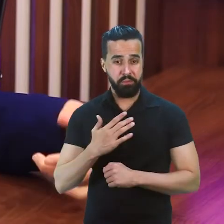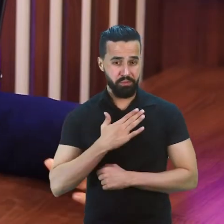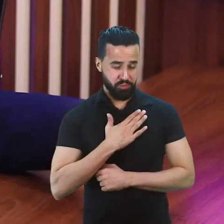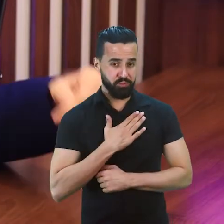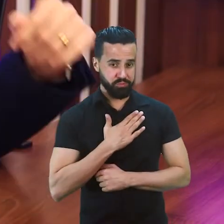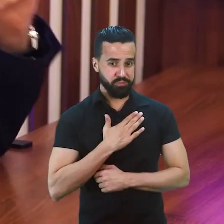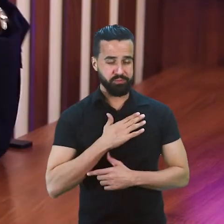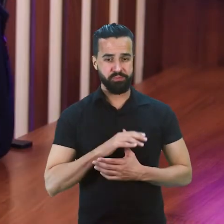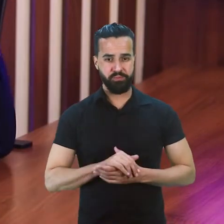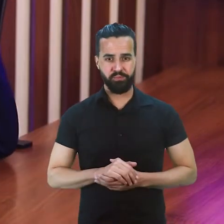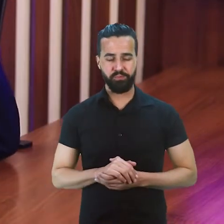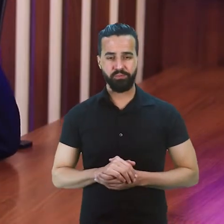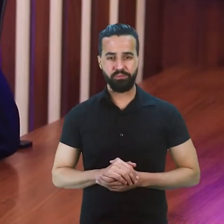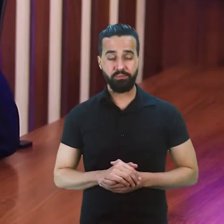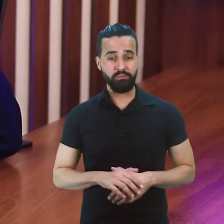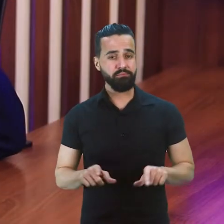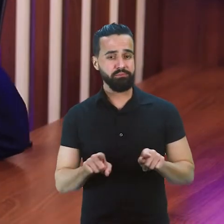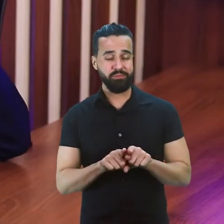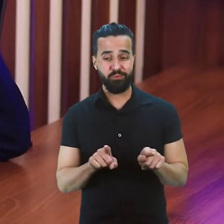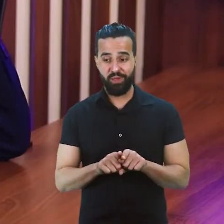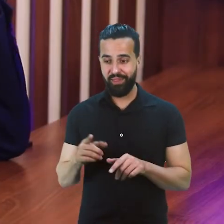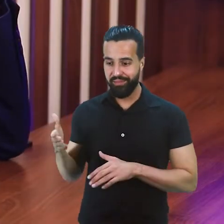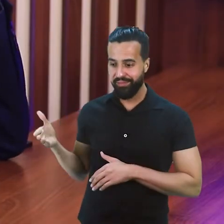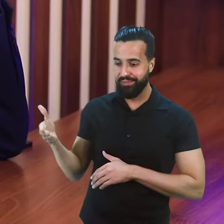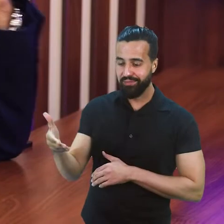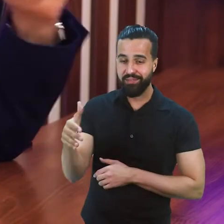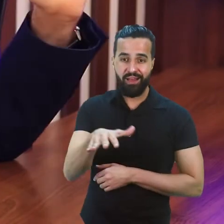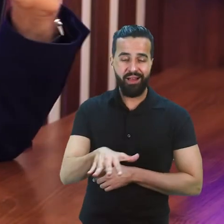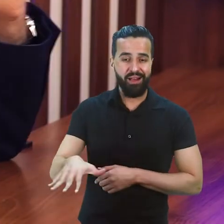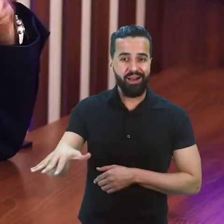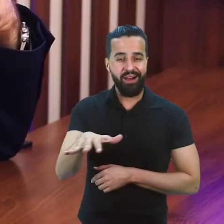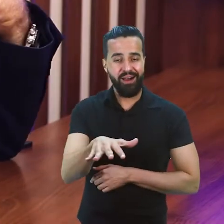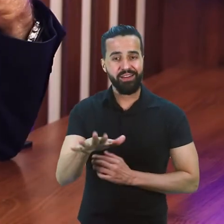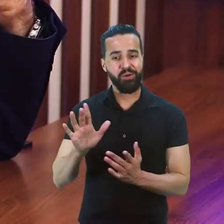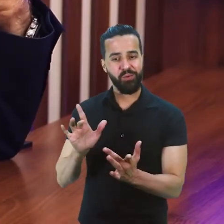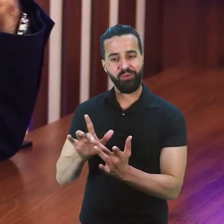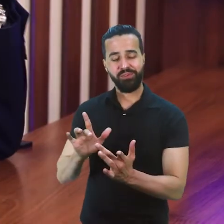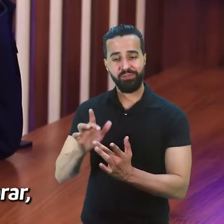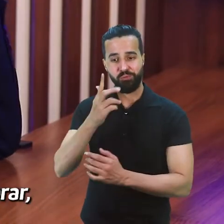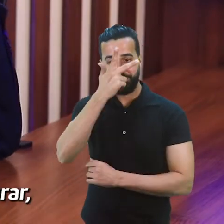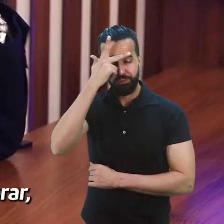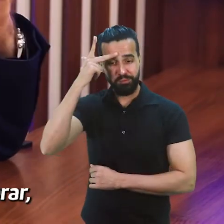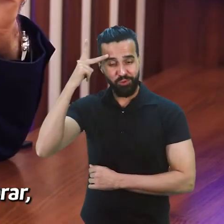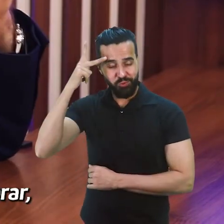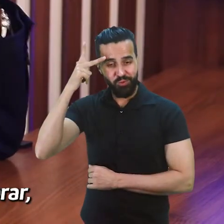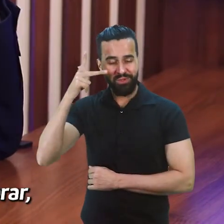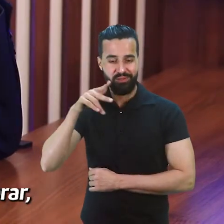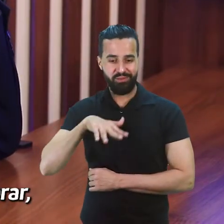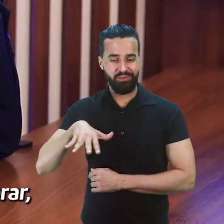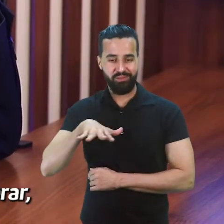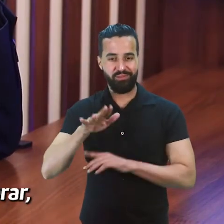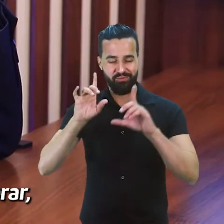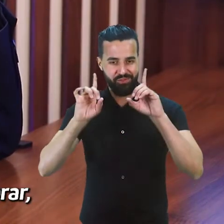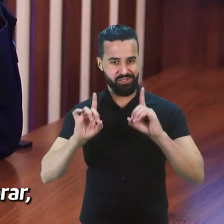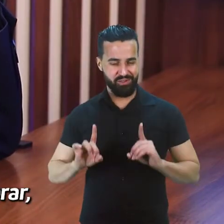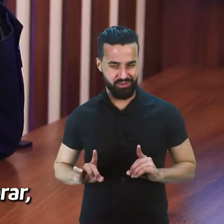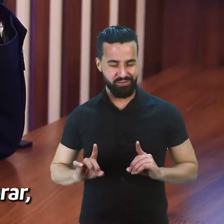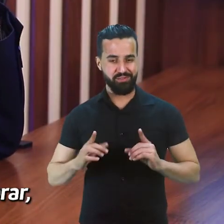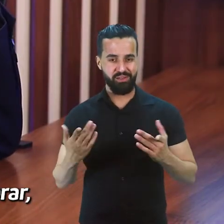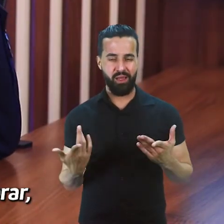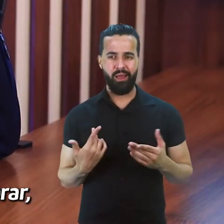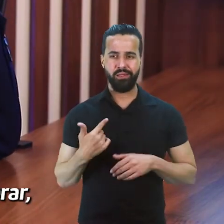envolver mais foi com o segmento da pessoa com deficiência. As coisas no escritório foram indo, quando precisavam de